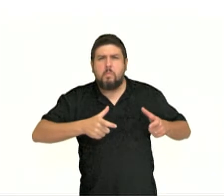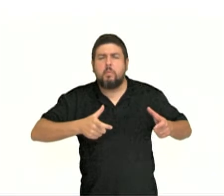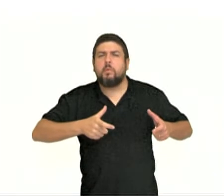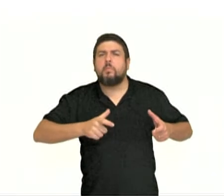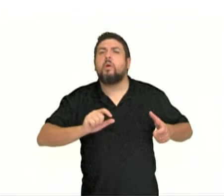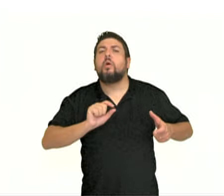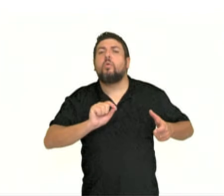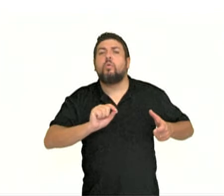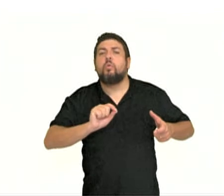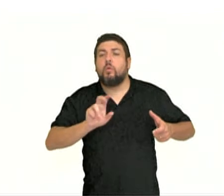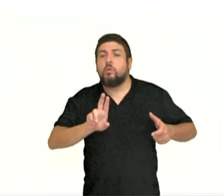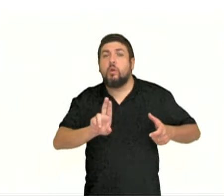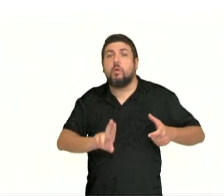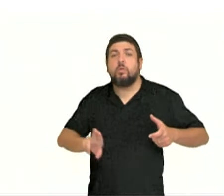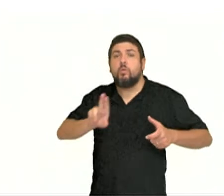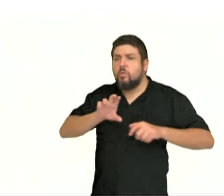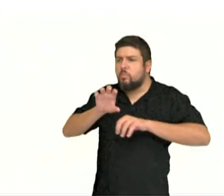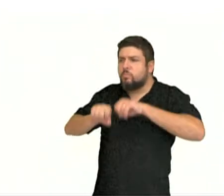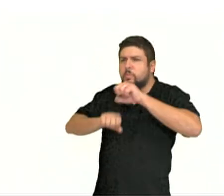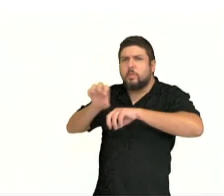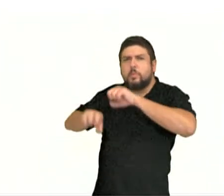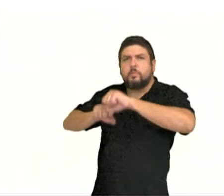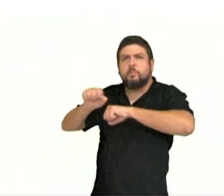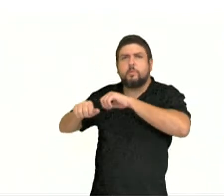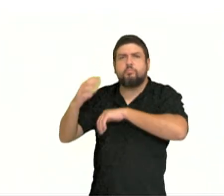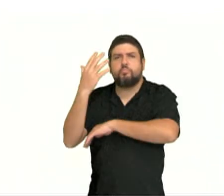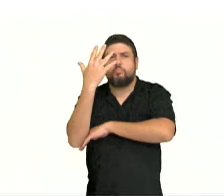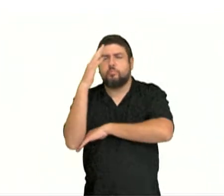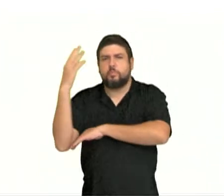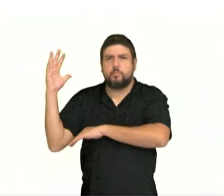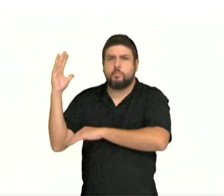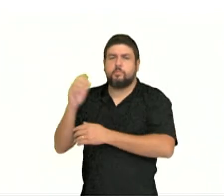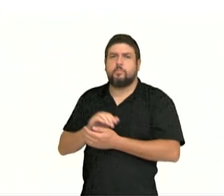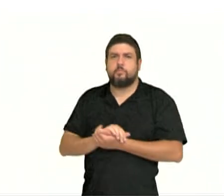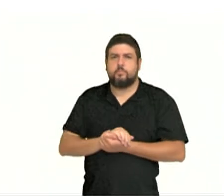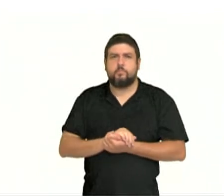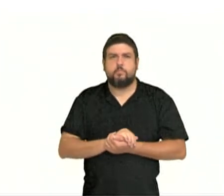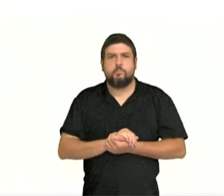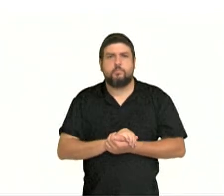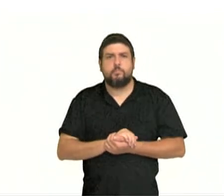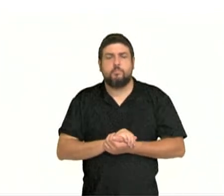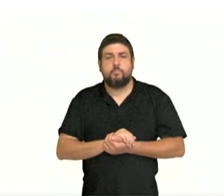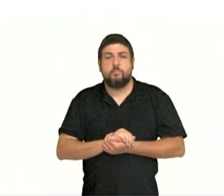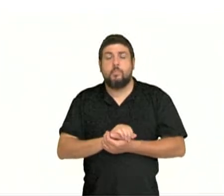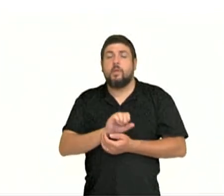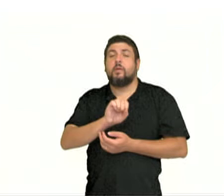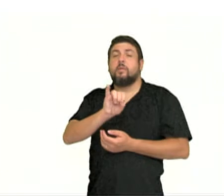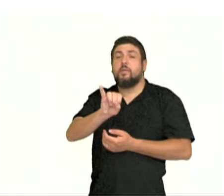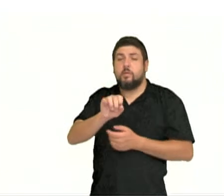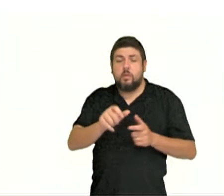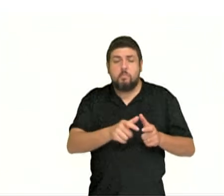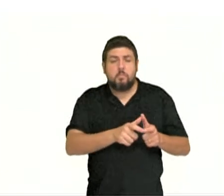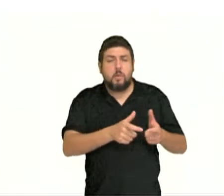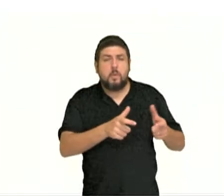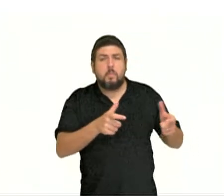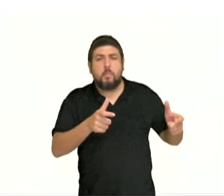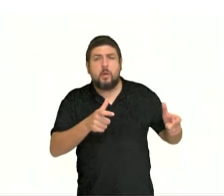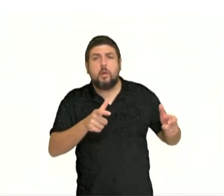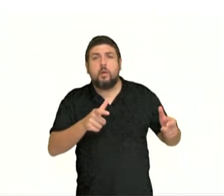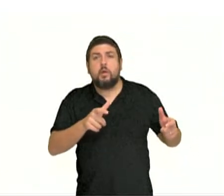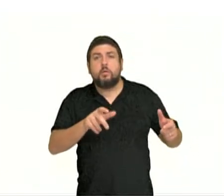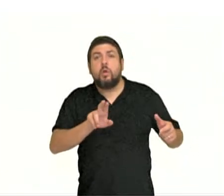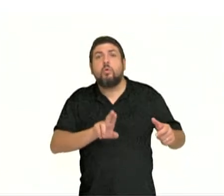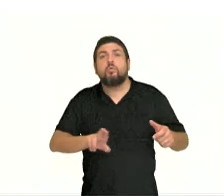dos recursos naturais como a gente viu ali na imagem tá mais pessoas utilizaram mais ali os